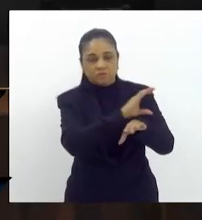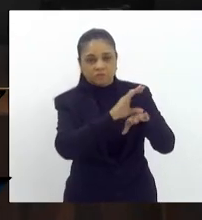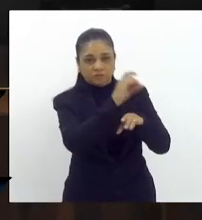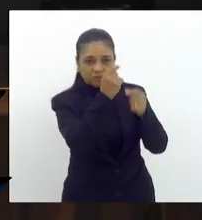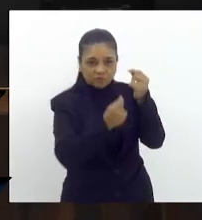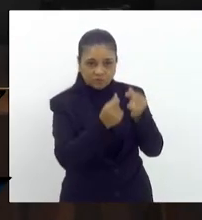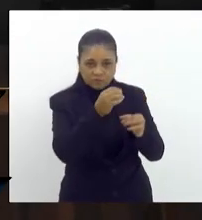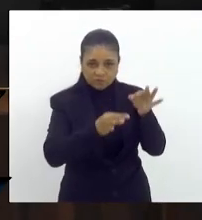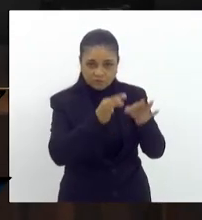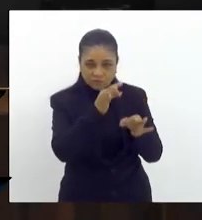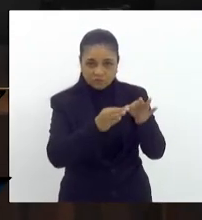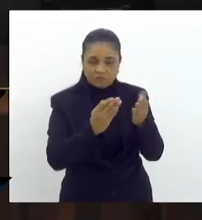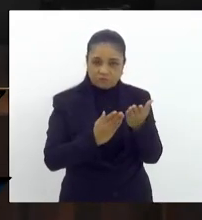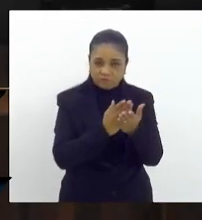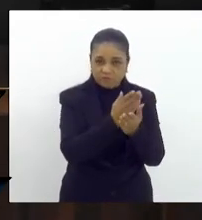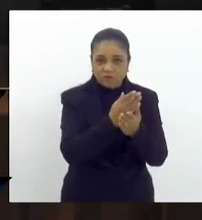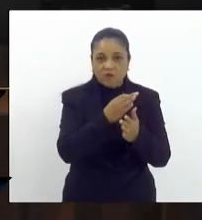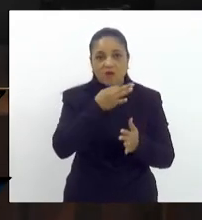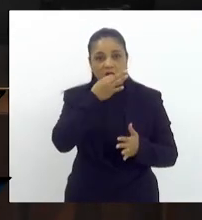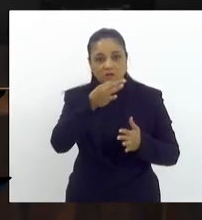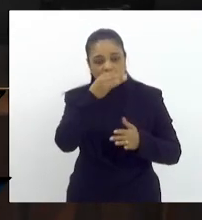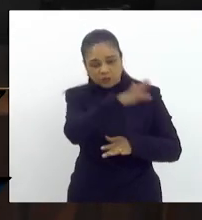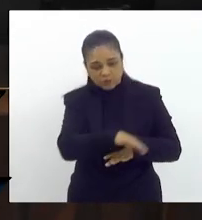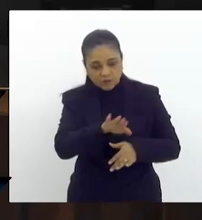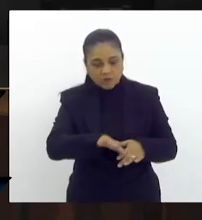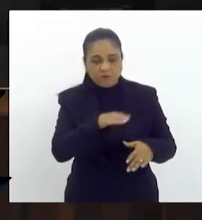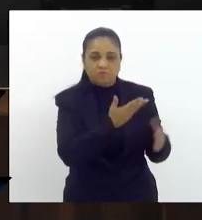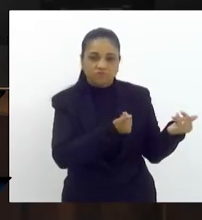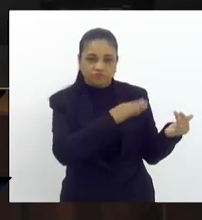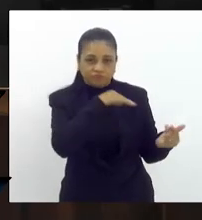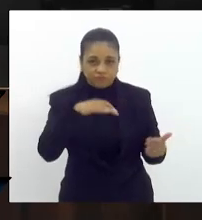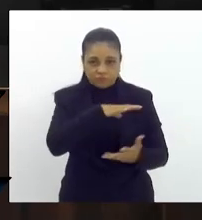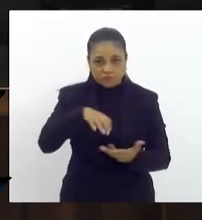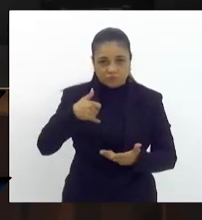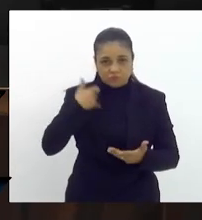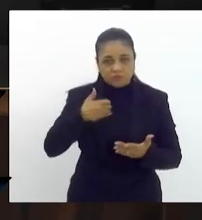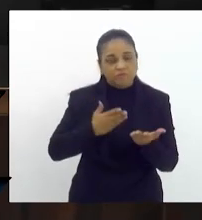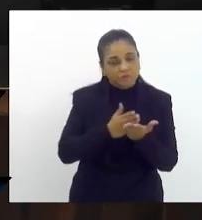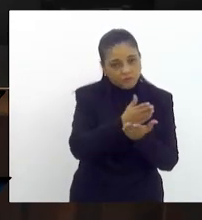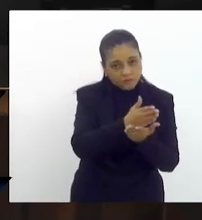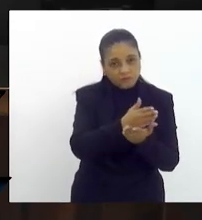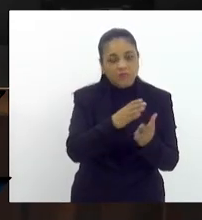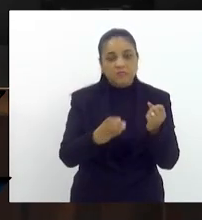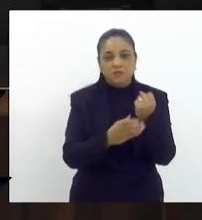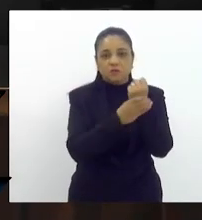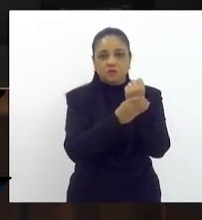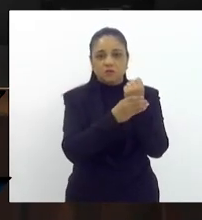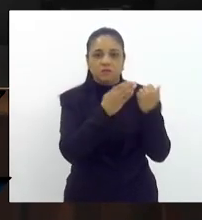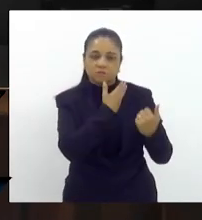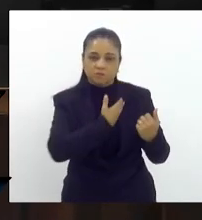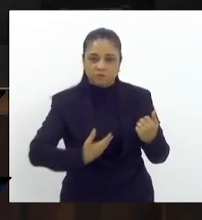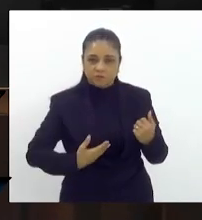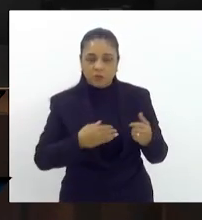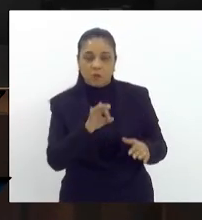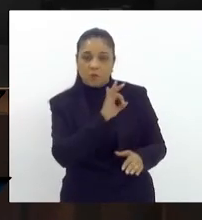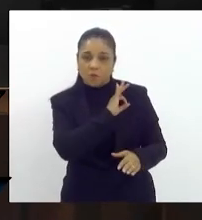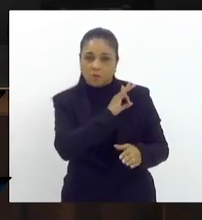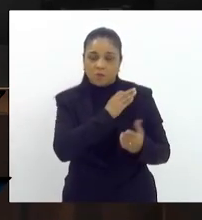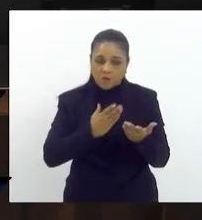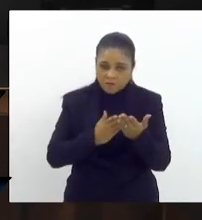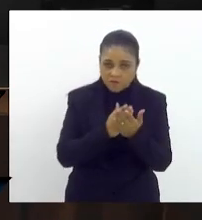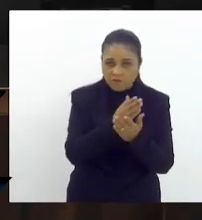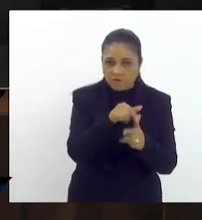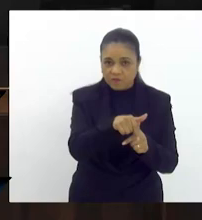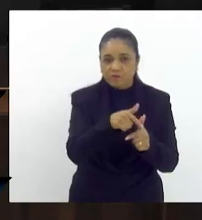favorável de assuntos da criança do Adolescente e do Idoso favorável de segurança pública e assuntos de polícia é